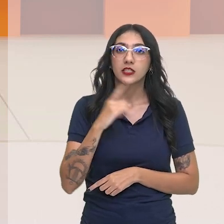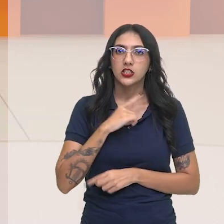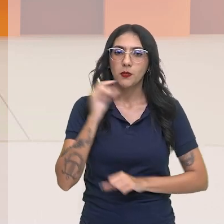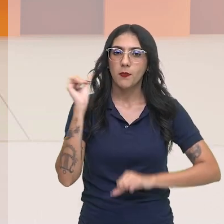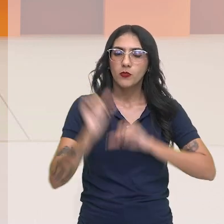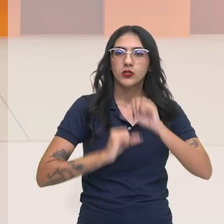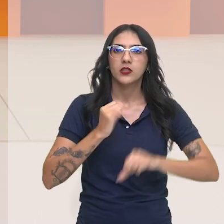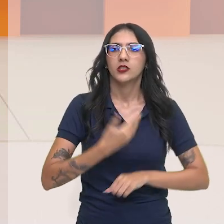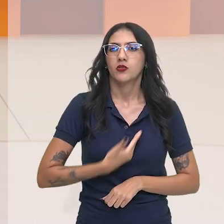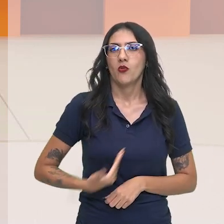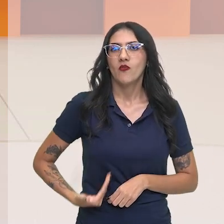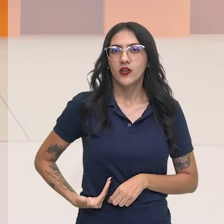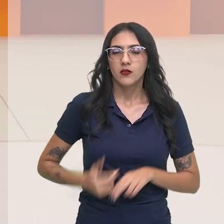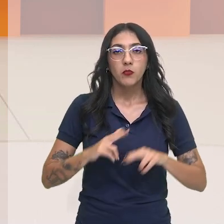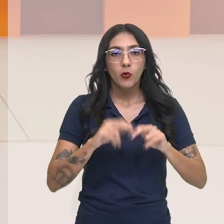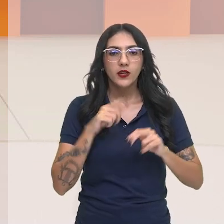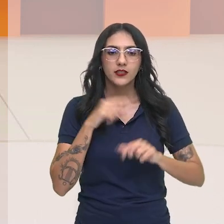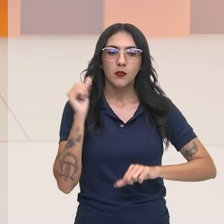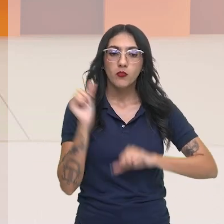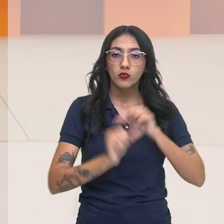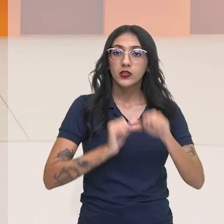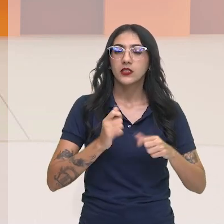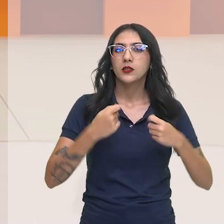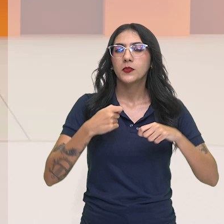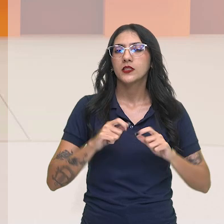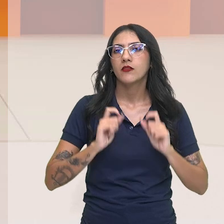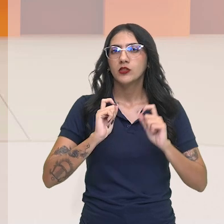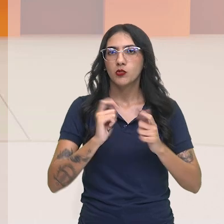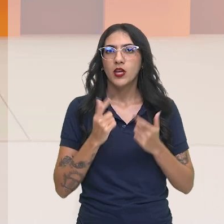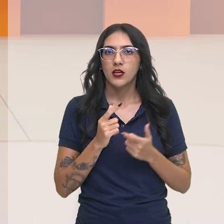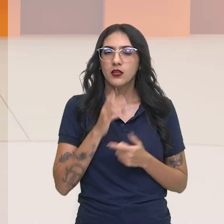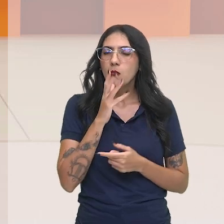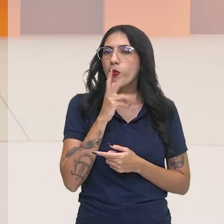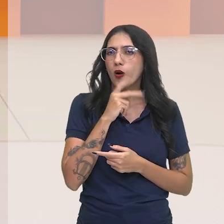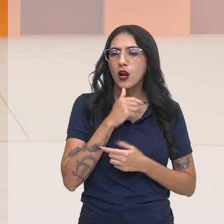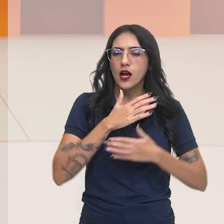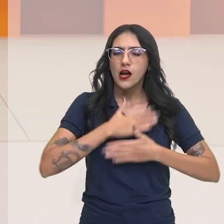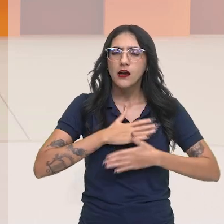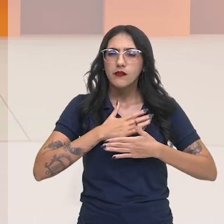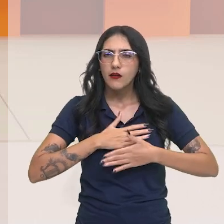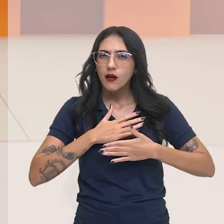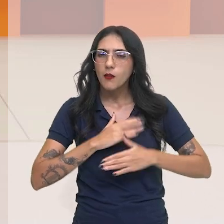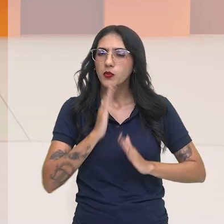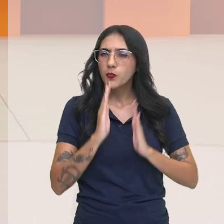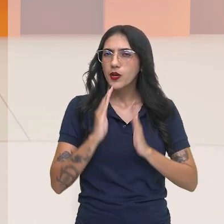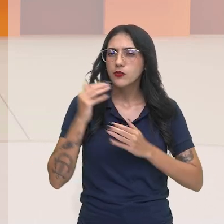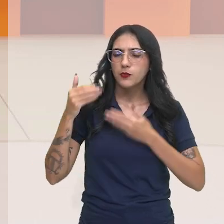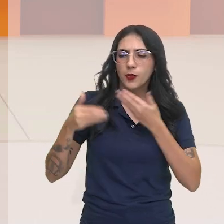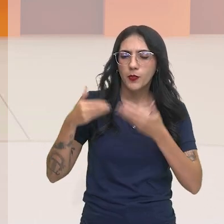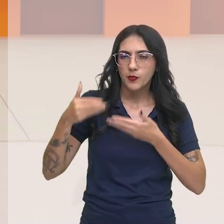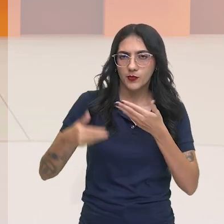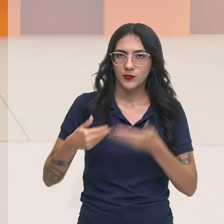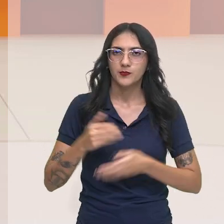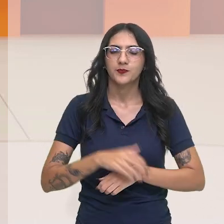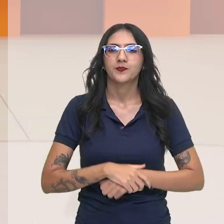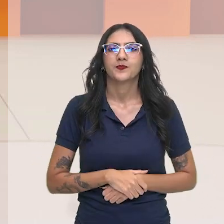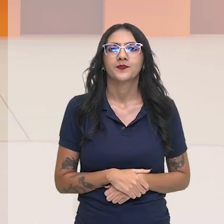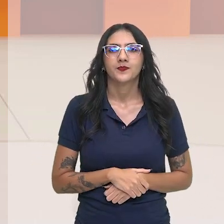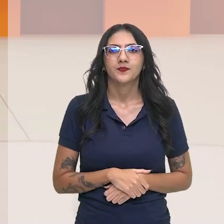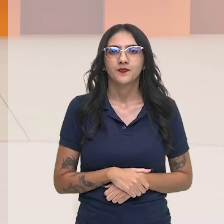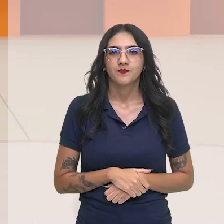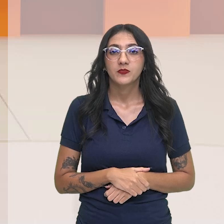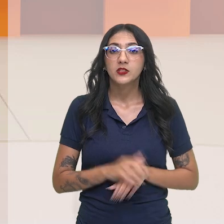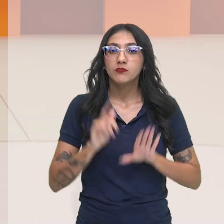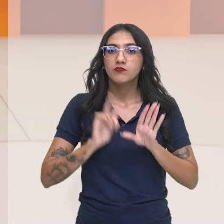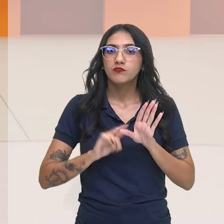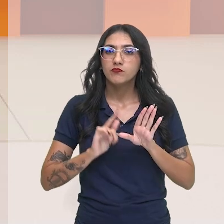a partir daí, essa transição deveria ser feita de forma lenta, tá? Gradual, ou seja, aos poucos, tá bem? E o